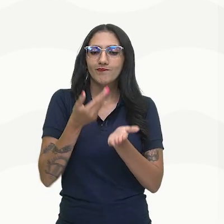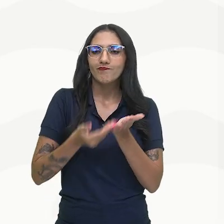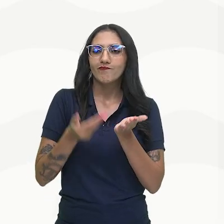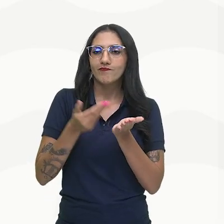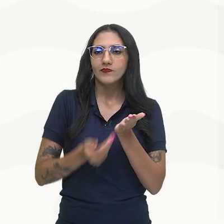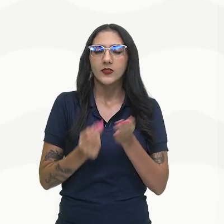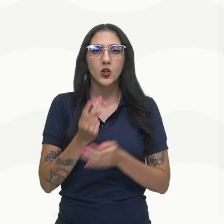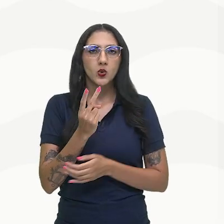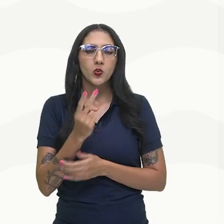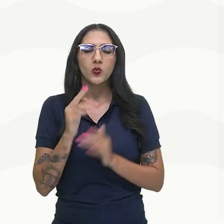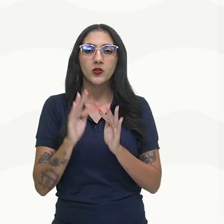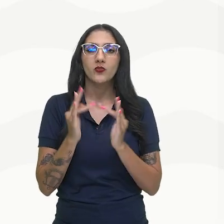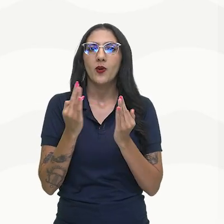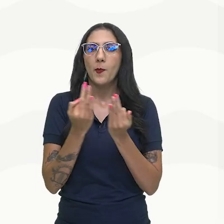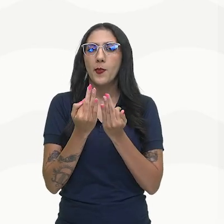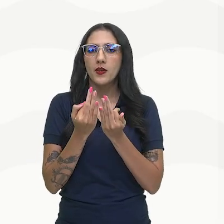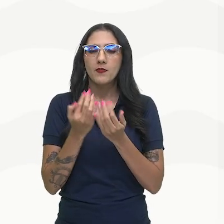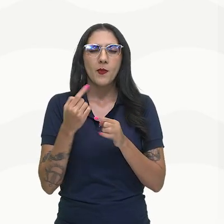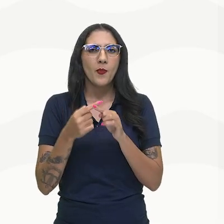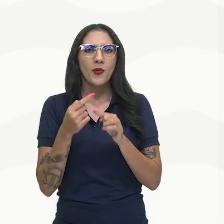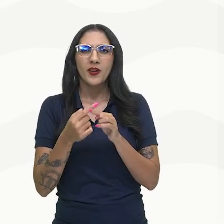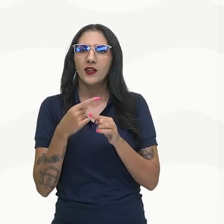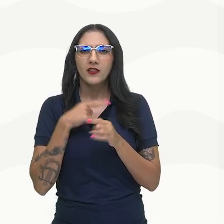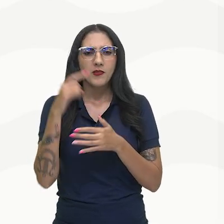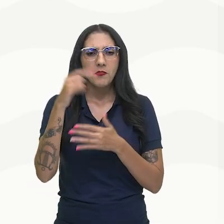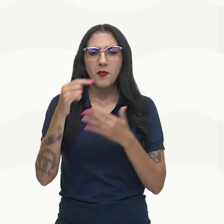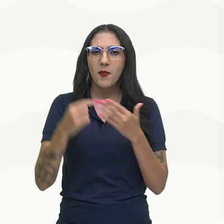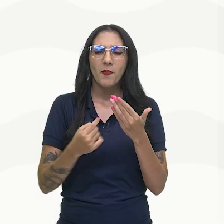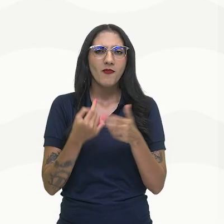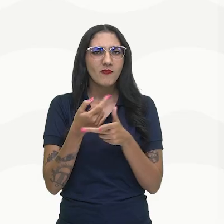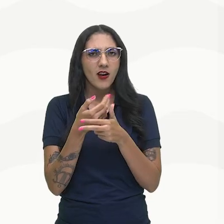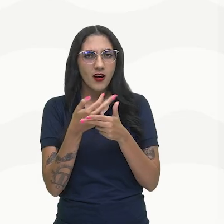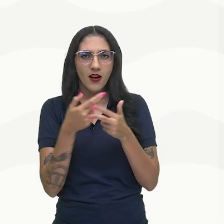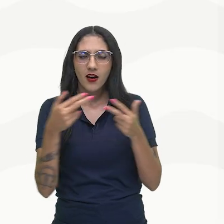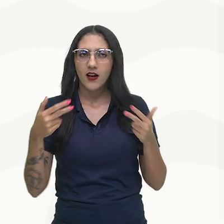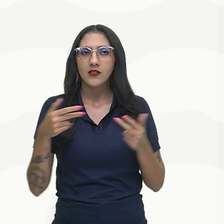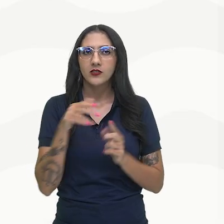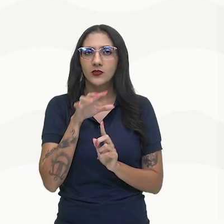famílias por uma questão de vários fatores, não é verdade?